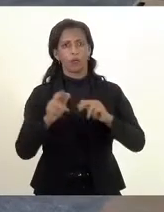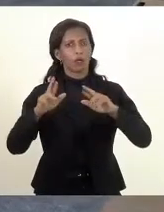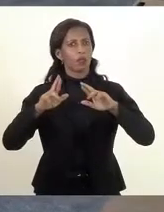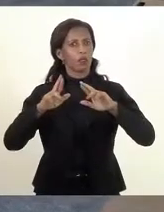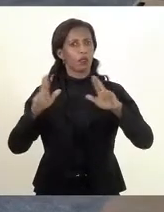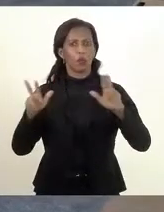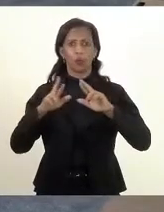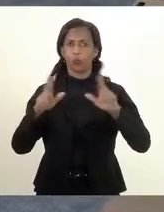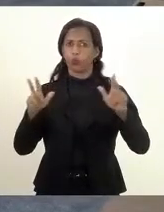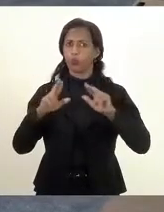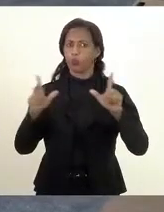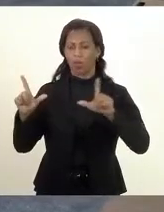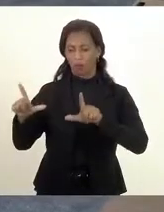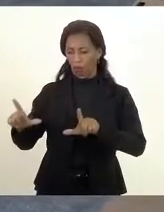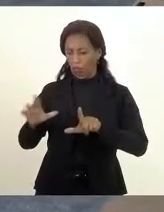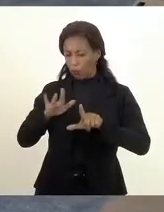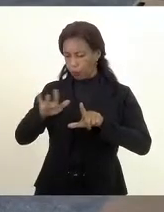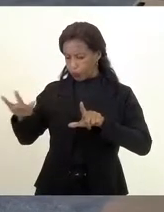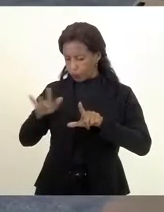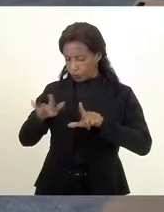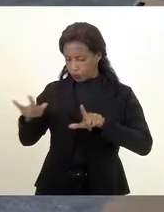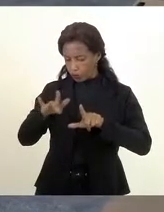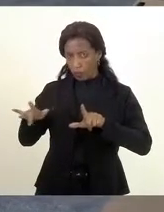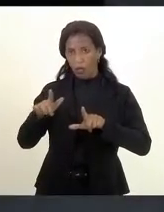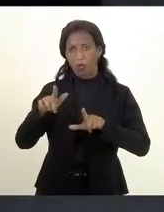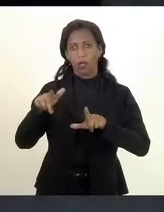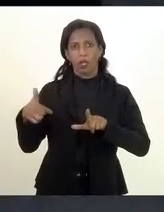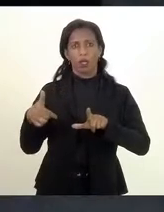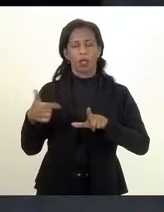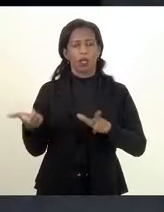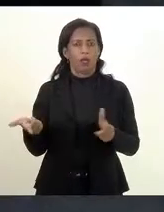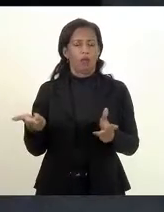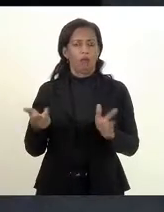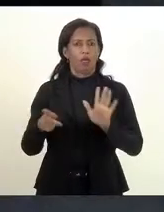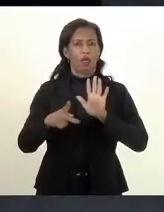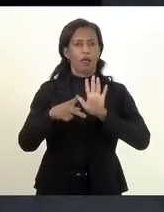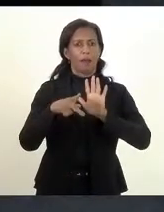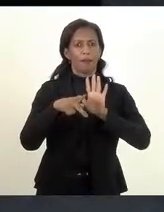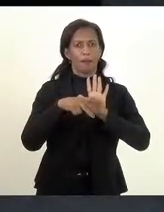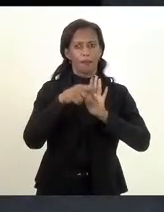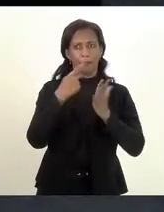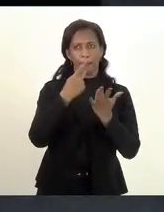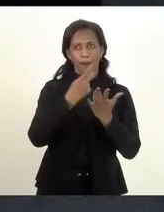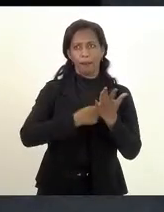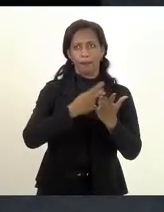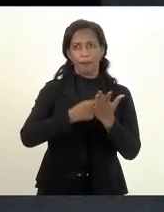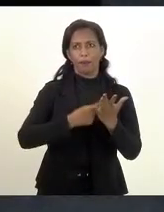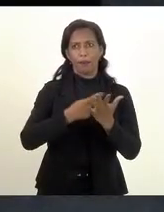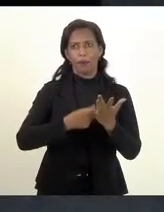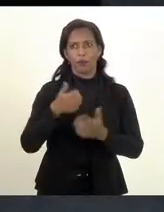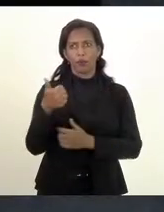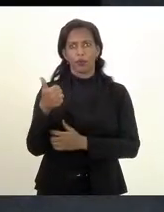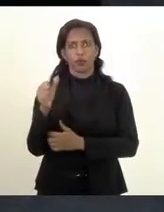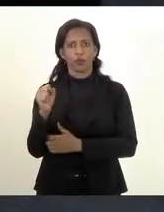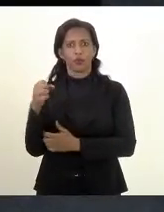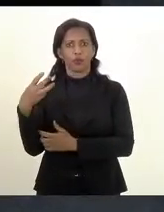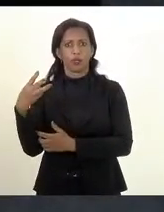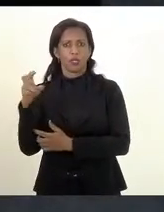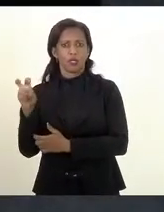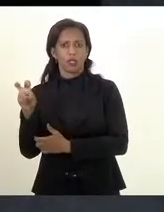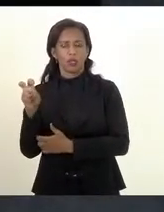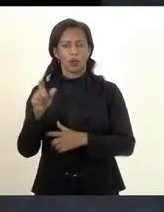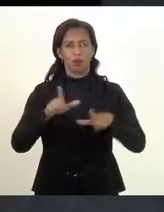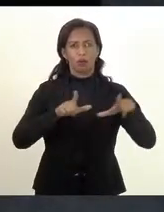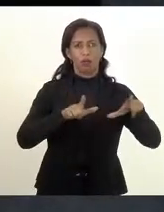lá. A pauta extraordinária é 18h35 e começa hoje às 15h e 4h do dia. Isso é que está no tablet.